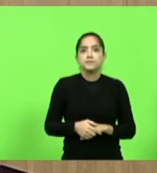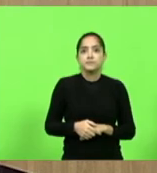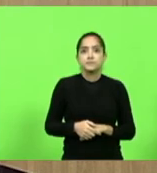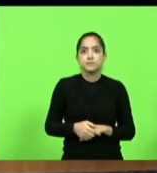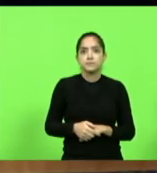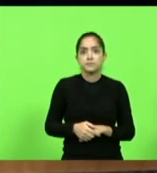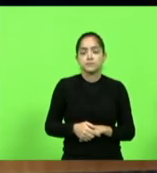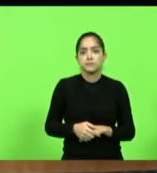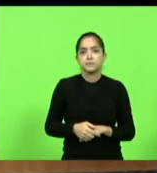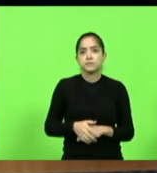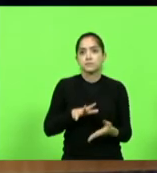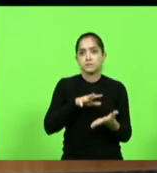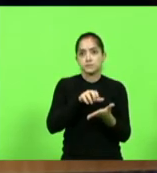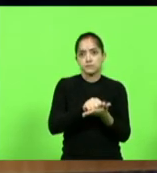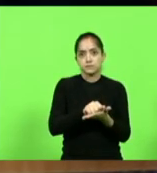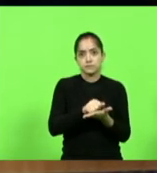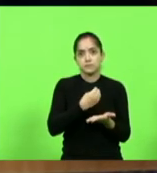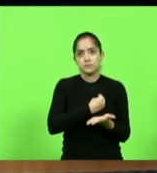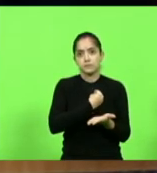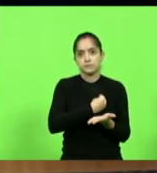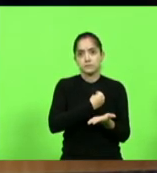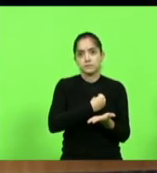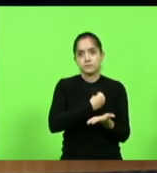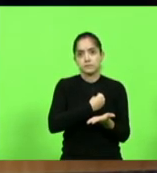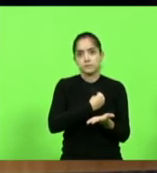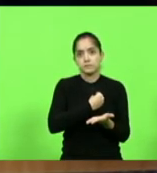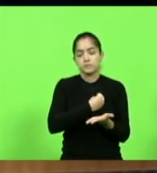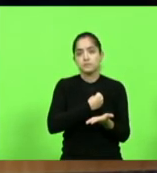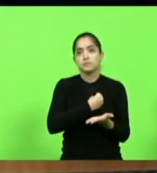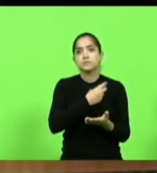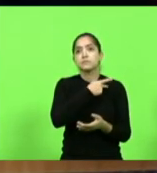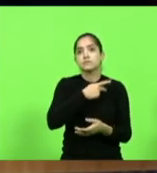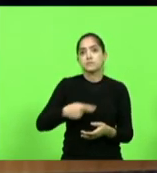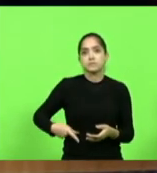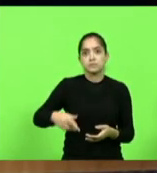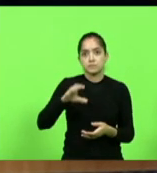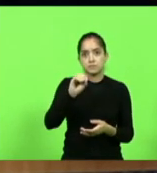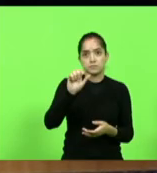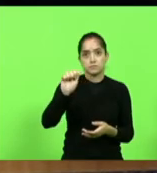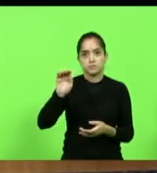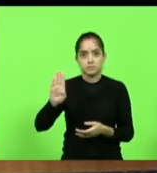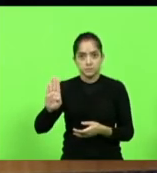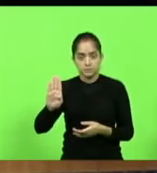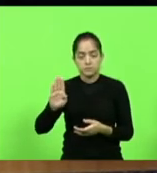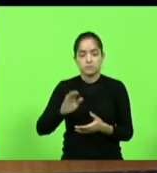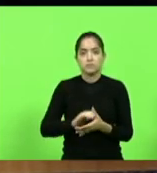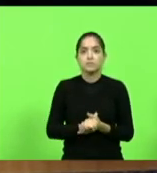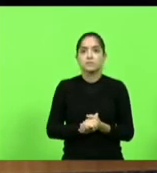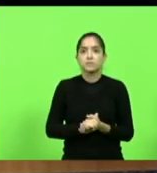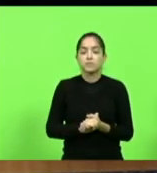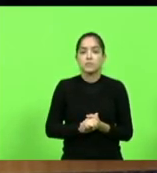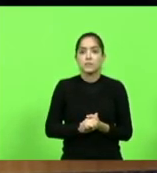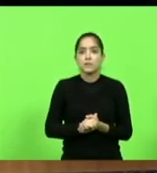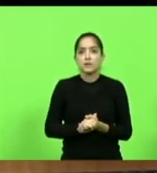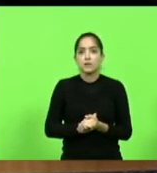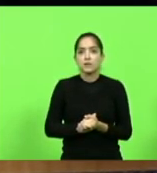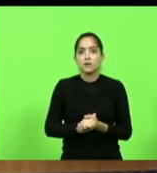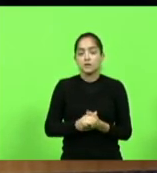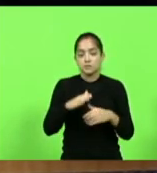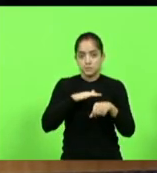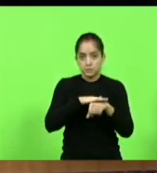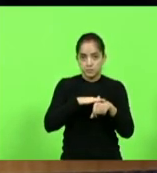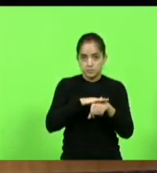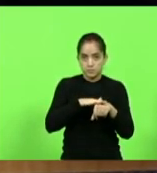Só queria registrar a presença hoje aqui do presidente da OAB, no meu gabinete. Nós estamos